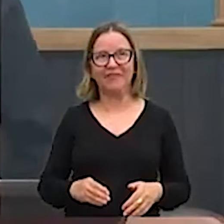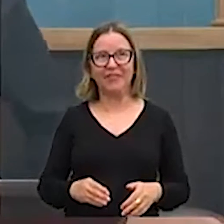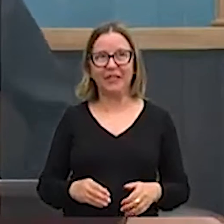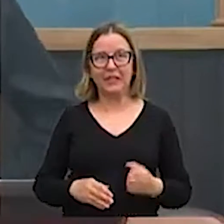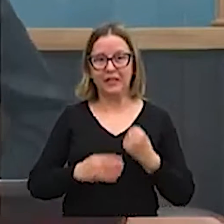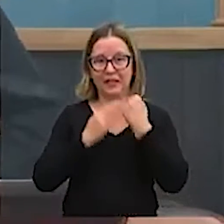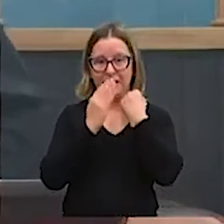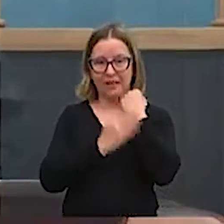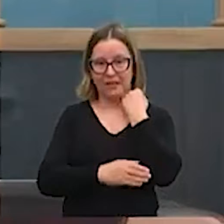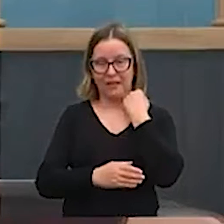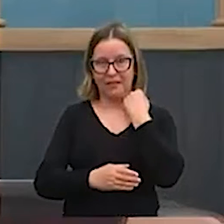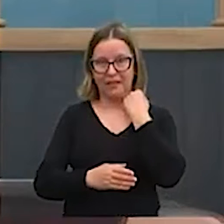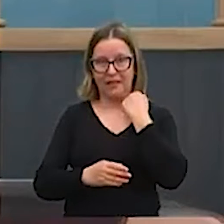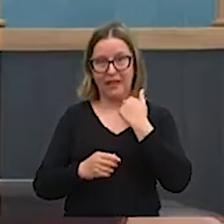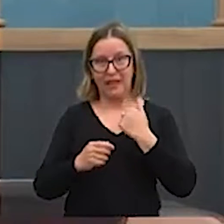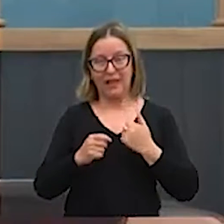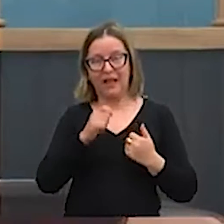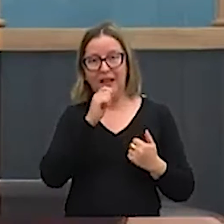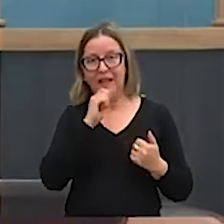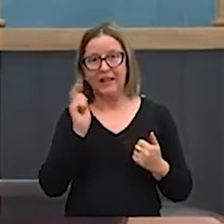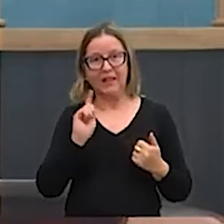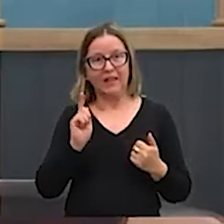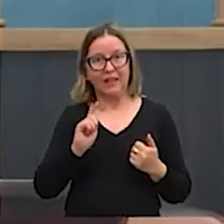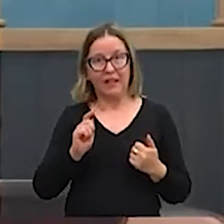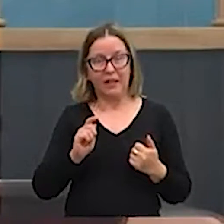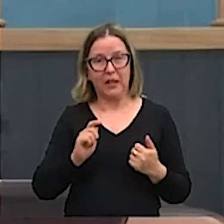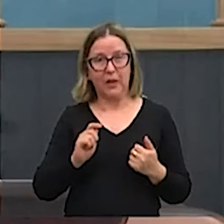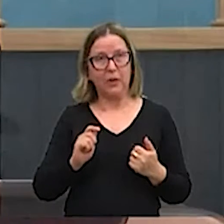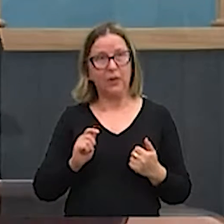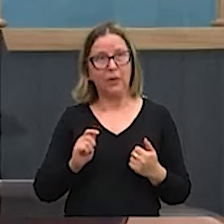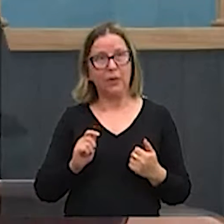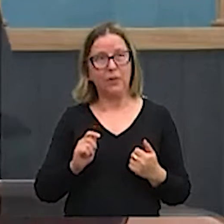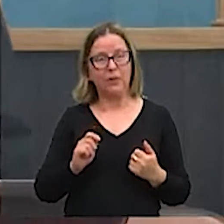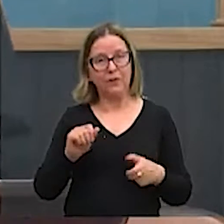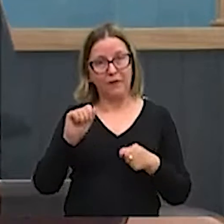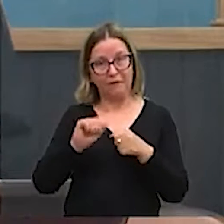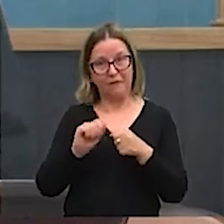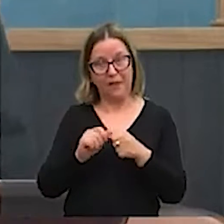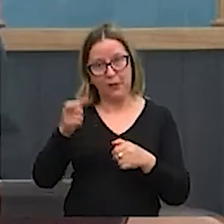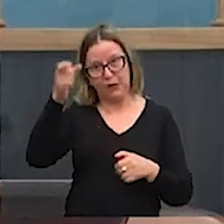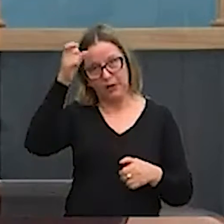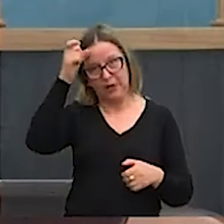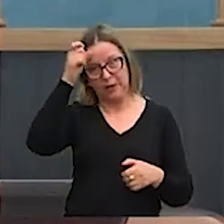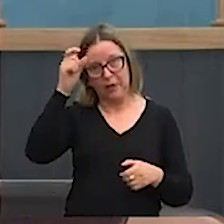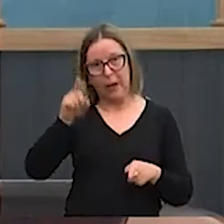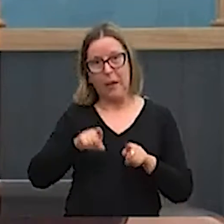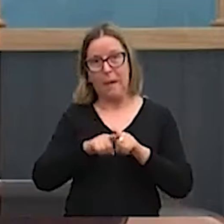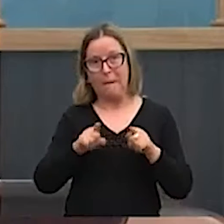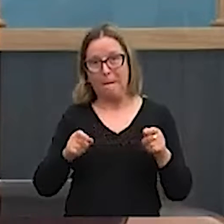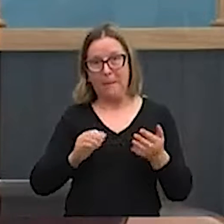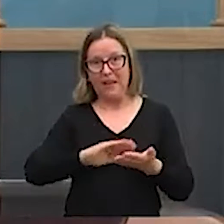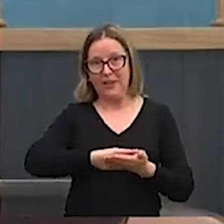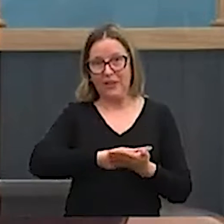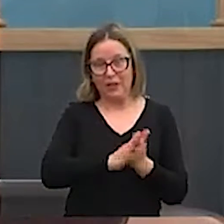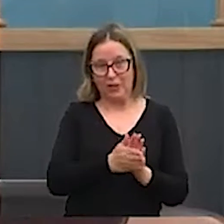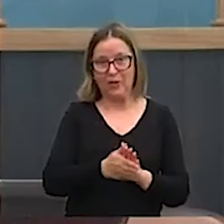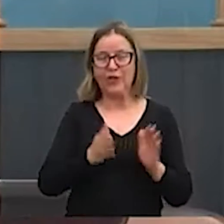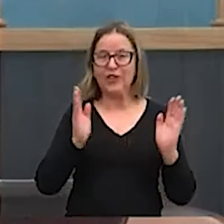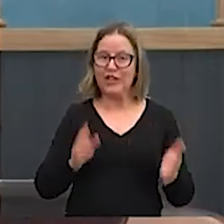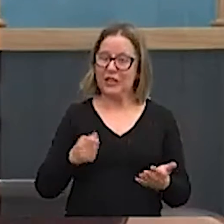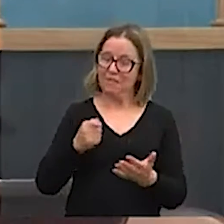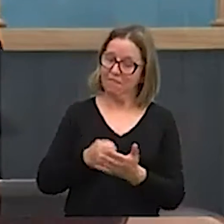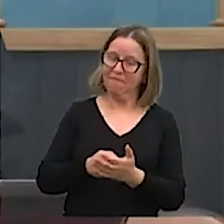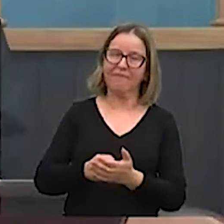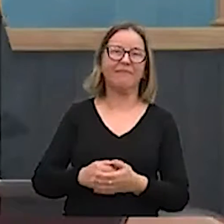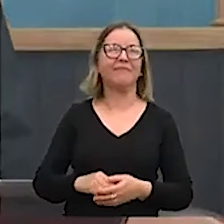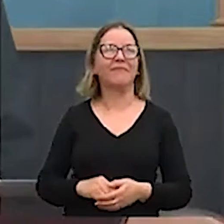foi executada no diabo, mas a sua destruição foi selada. Ele ainda tem